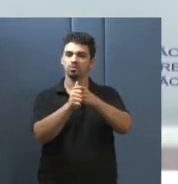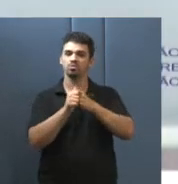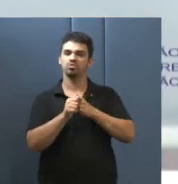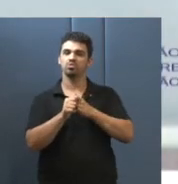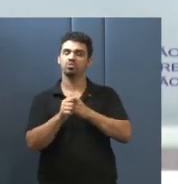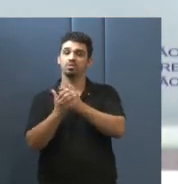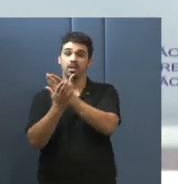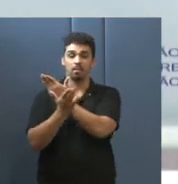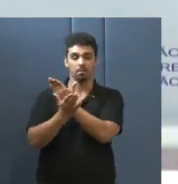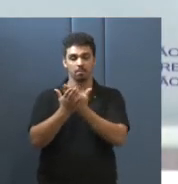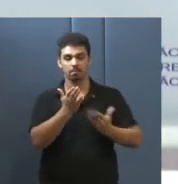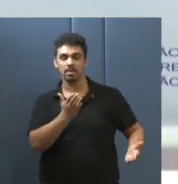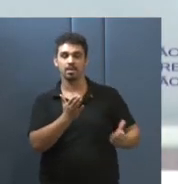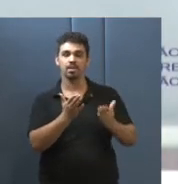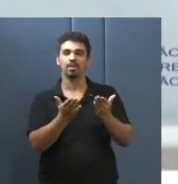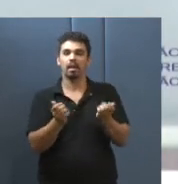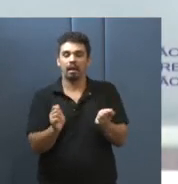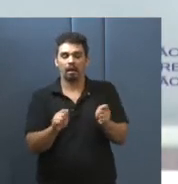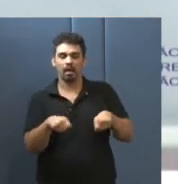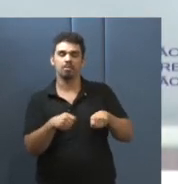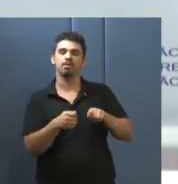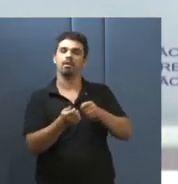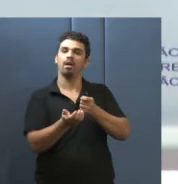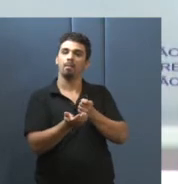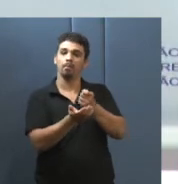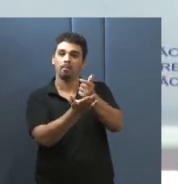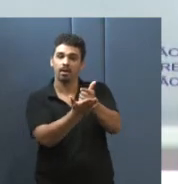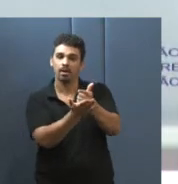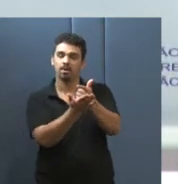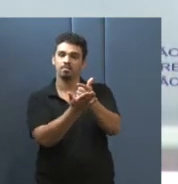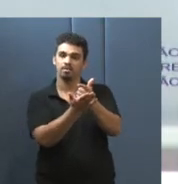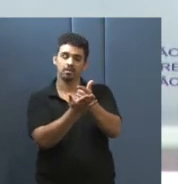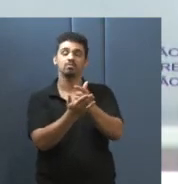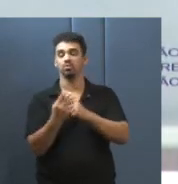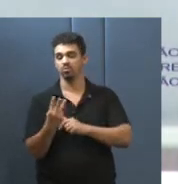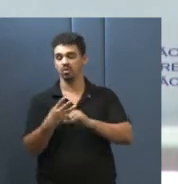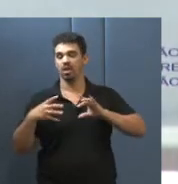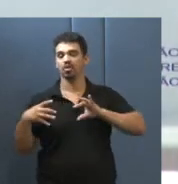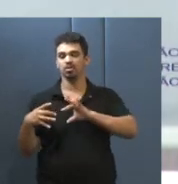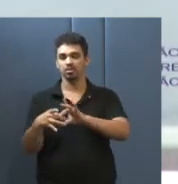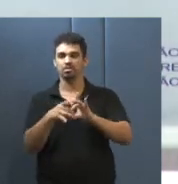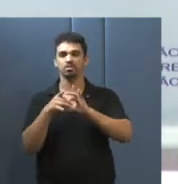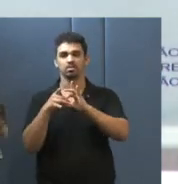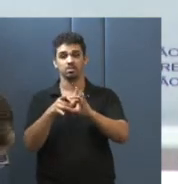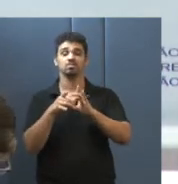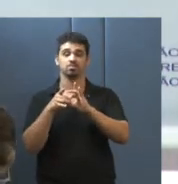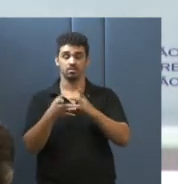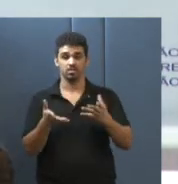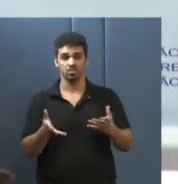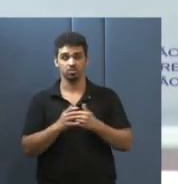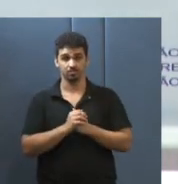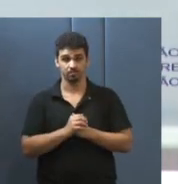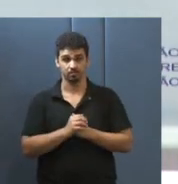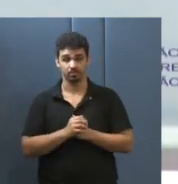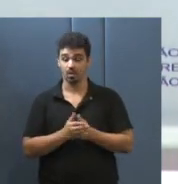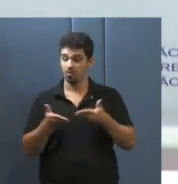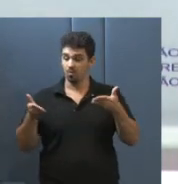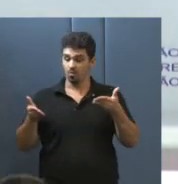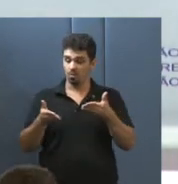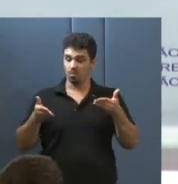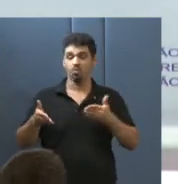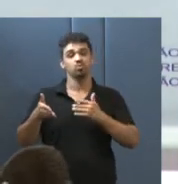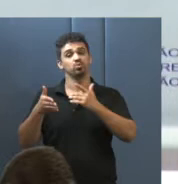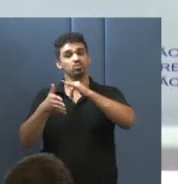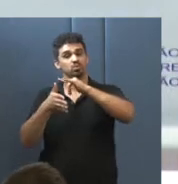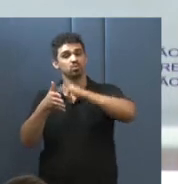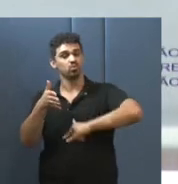na capacidade de pagamento estão intrinsecamente relacionados. No caso do portfólio selecionado para a apresentação de hoje,